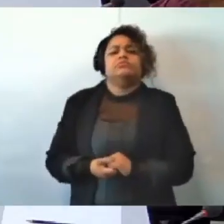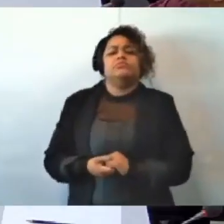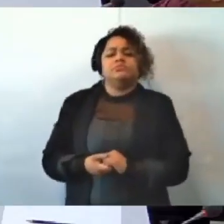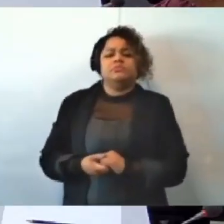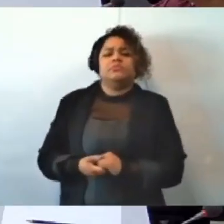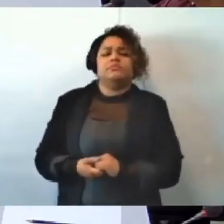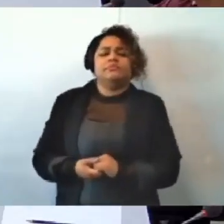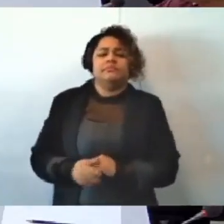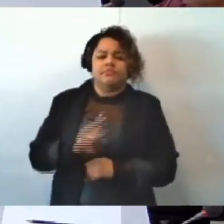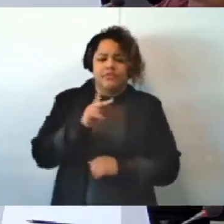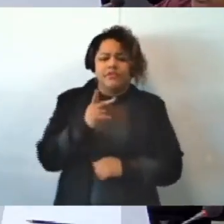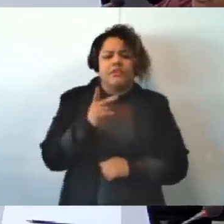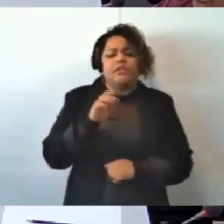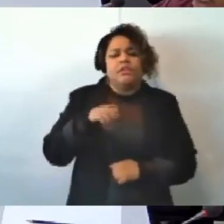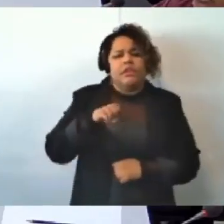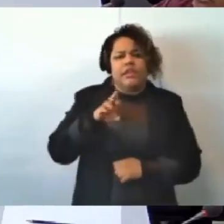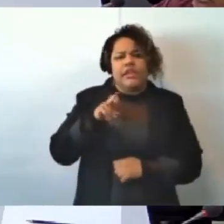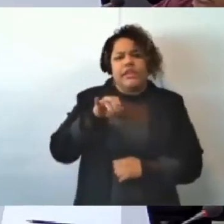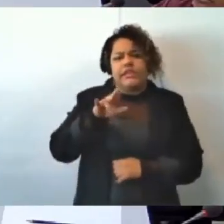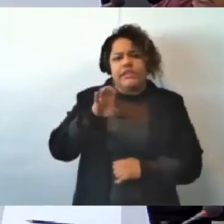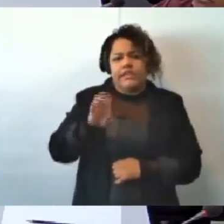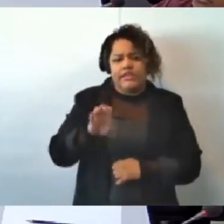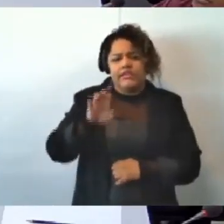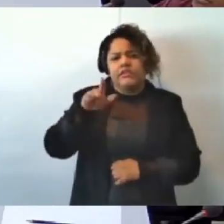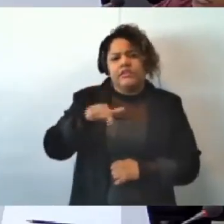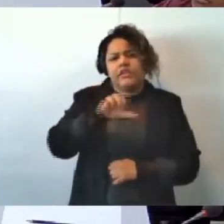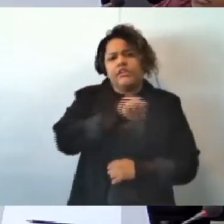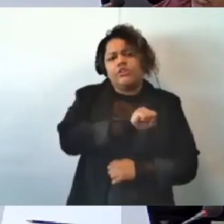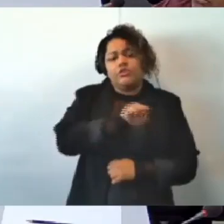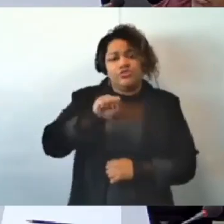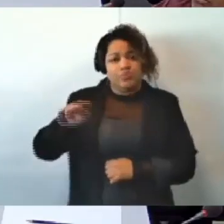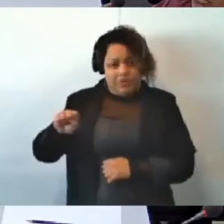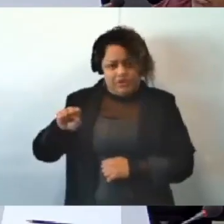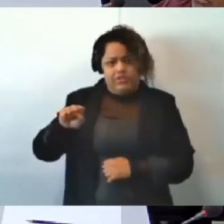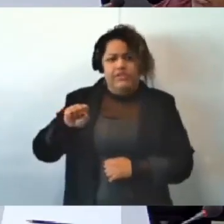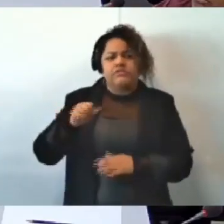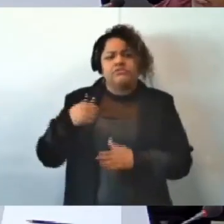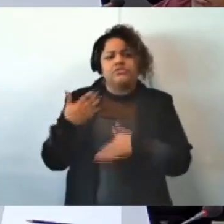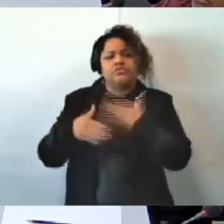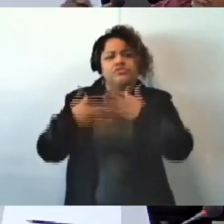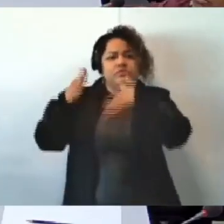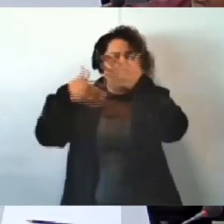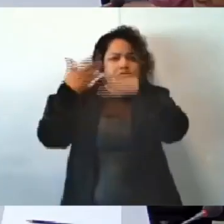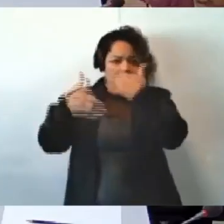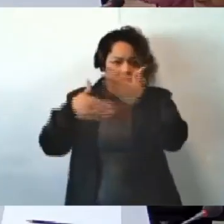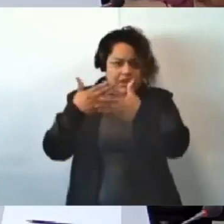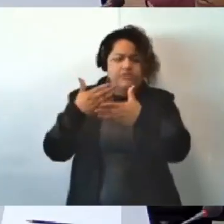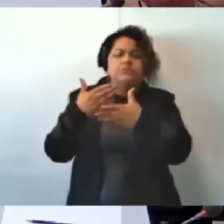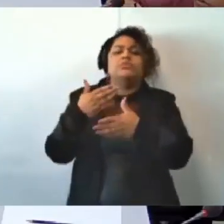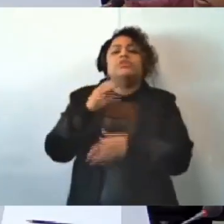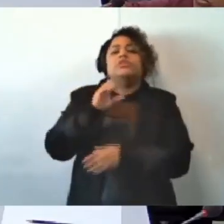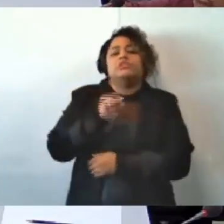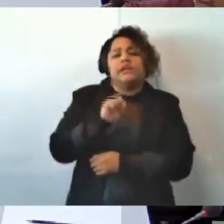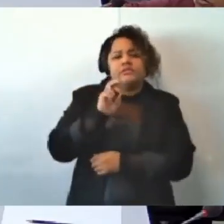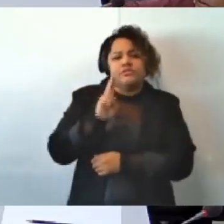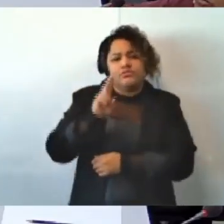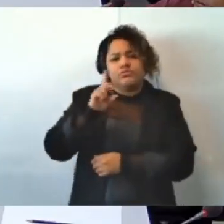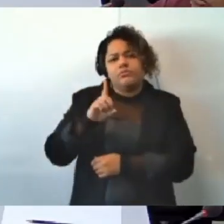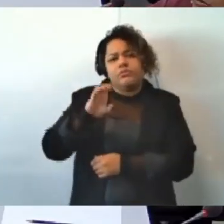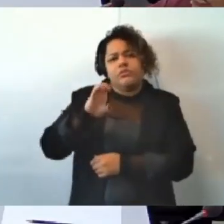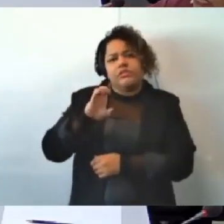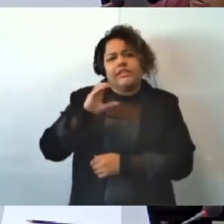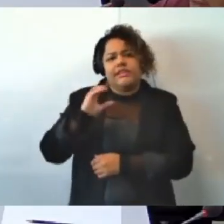Henrique de Castilho Marques de Souza, superintendente de desenvolvimento da capital Sudecap. Está fazendo, né? Vocês